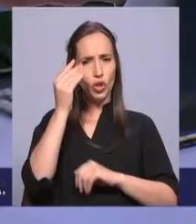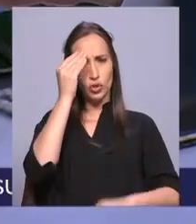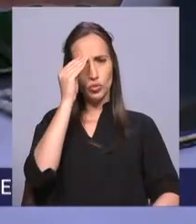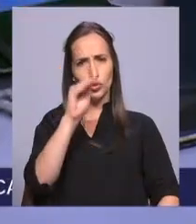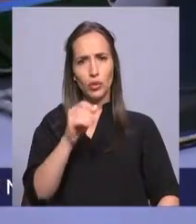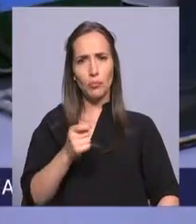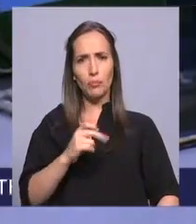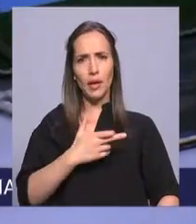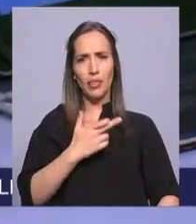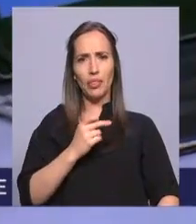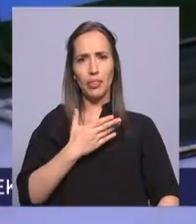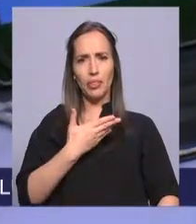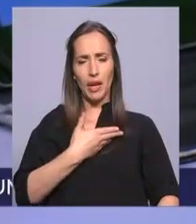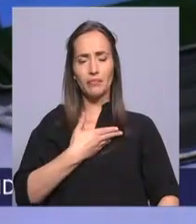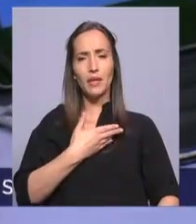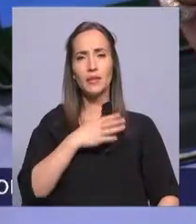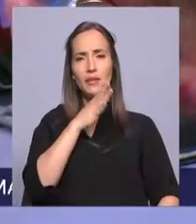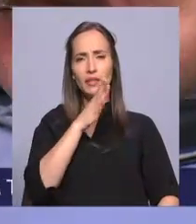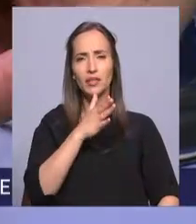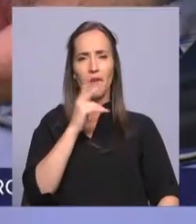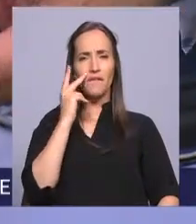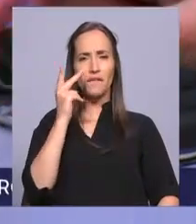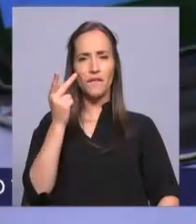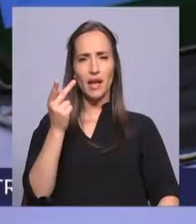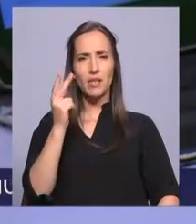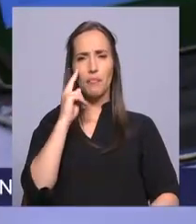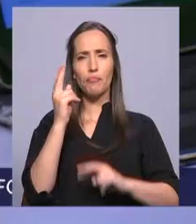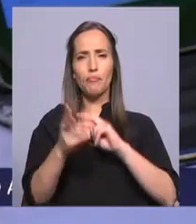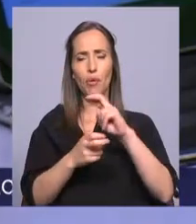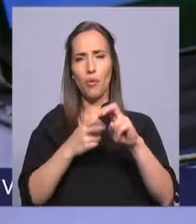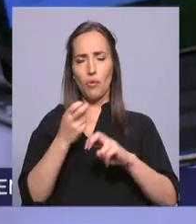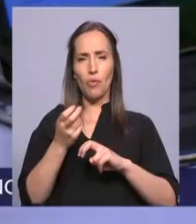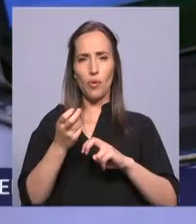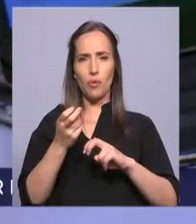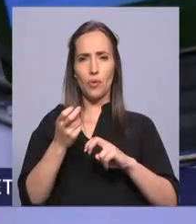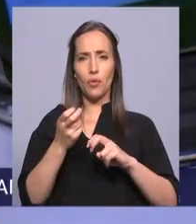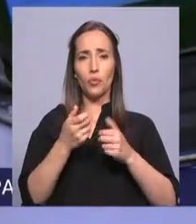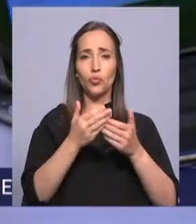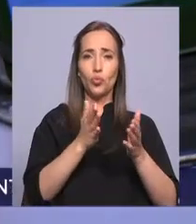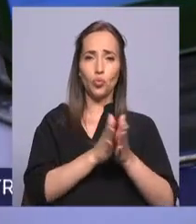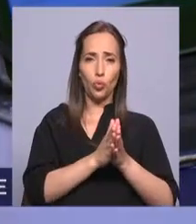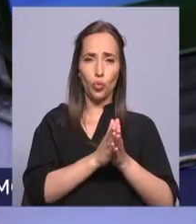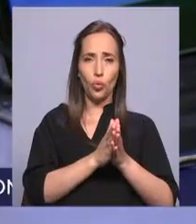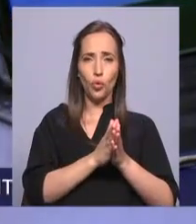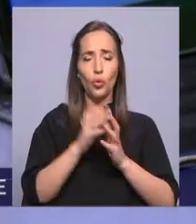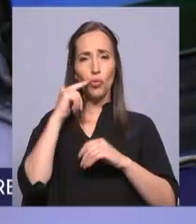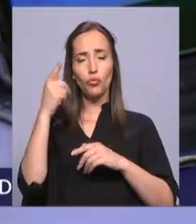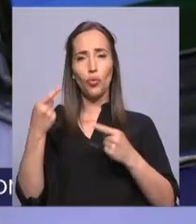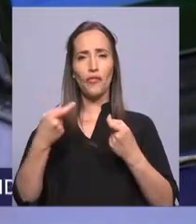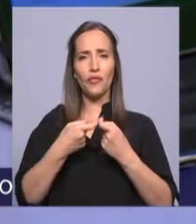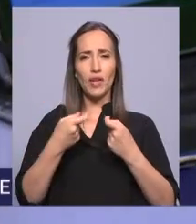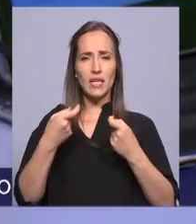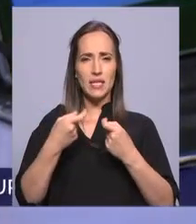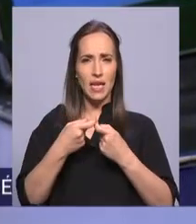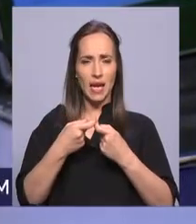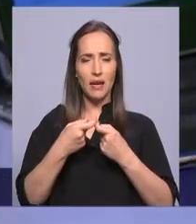nos conta esta viagem pela busca inacabada, pela teoria do tudo e o futuro da física. Teoria das cordas, por exemplo,